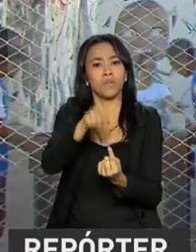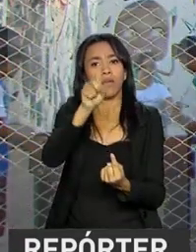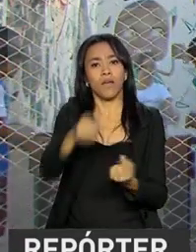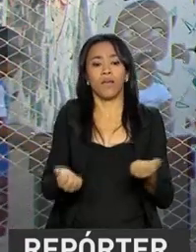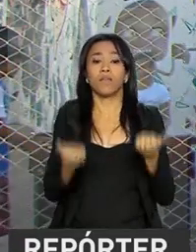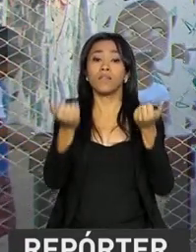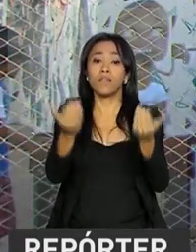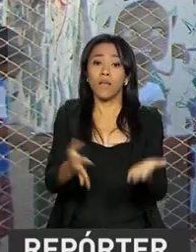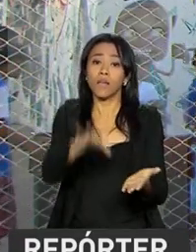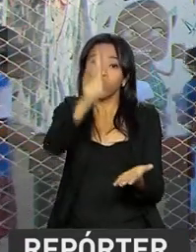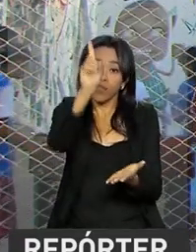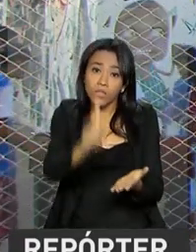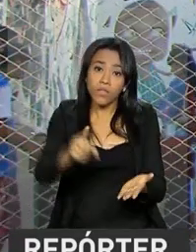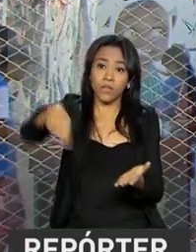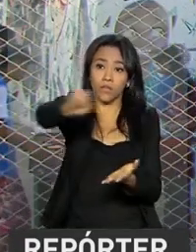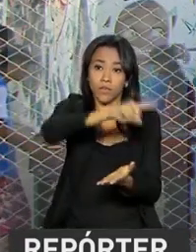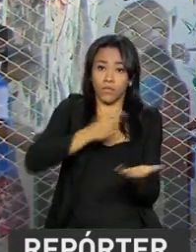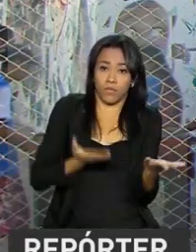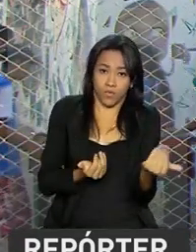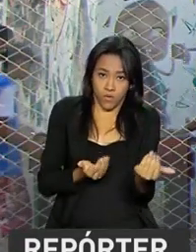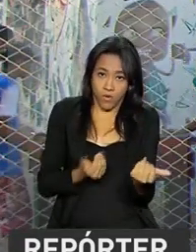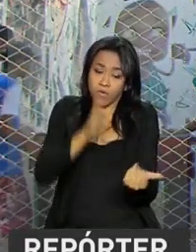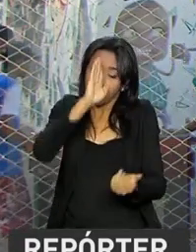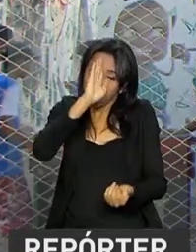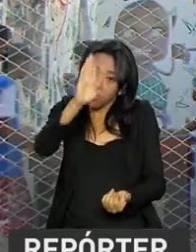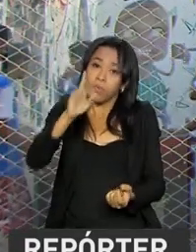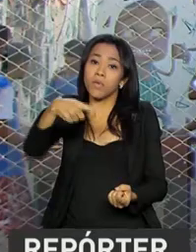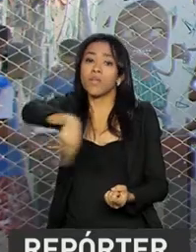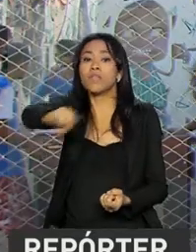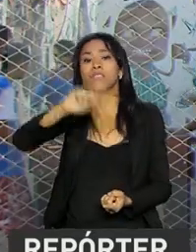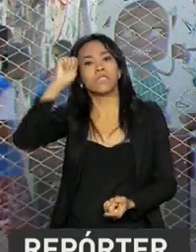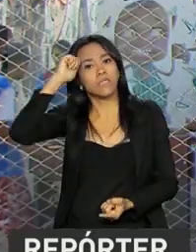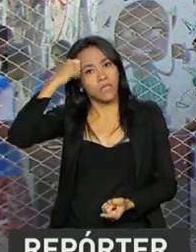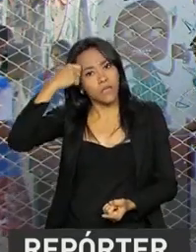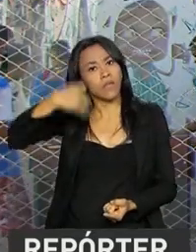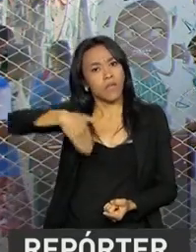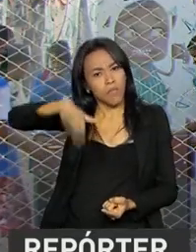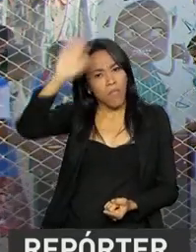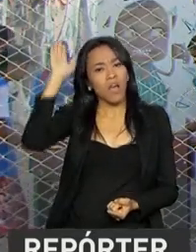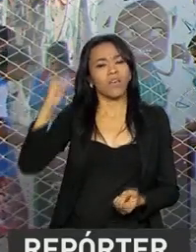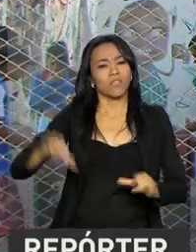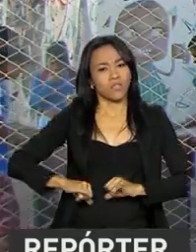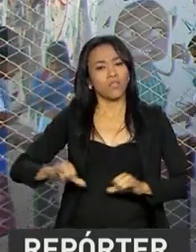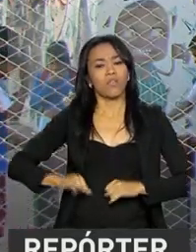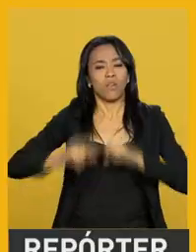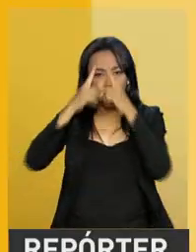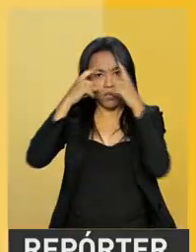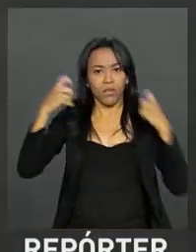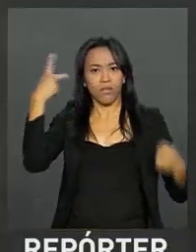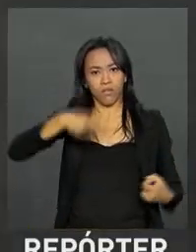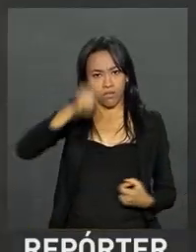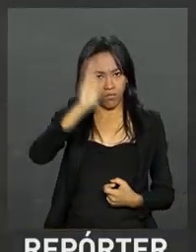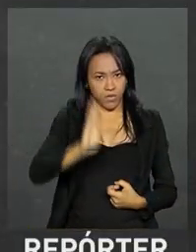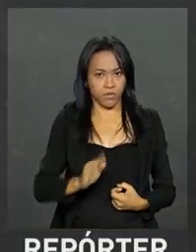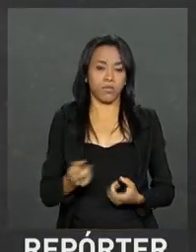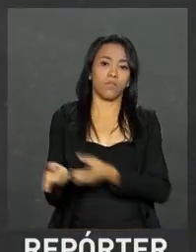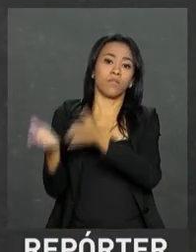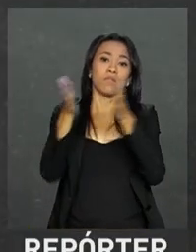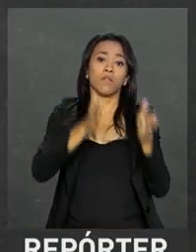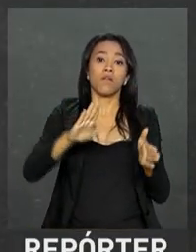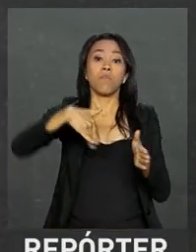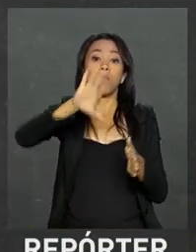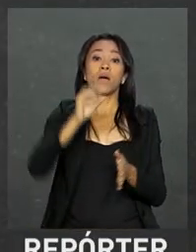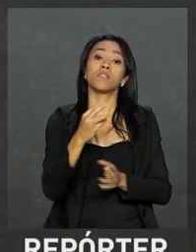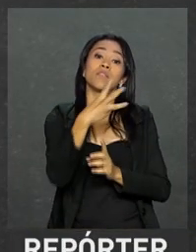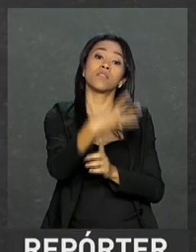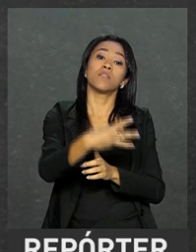direitos básicos aos jovens, sobretudo aos negros, maiores vítimas da violência no Brasil. Mais de 318